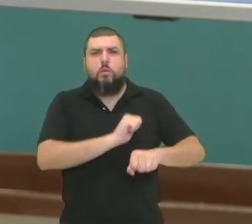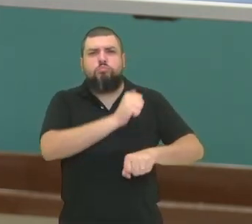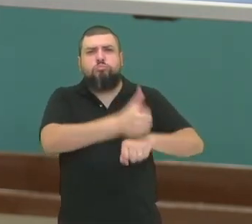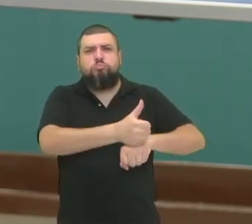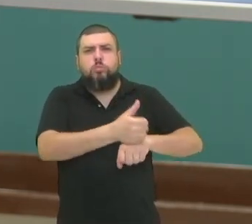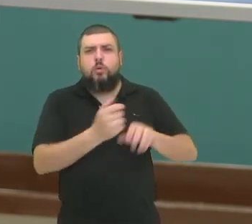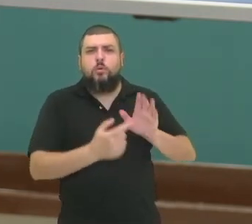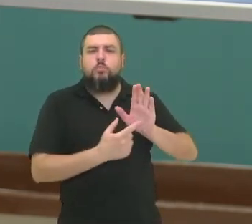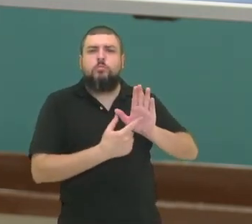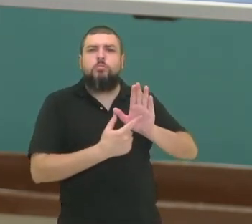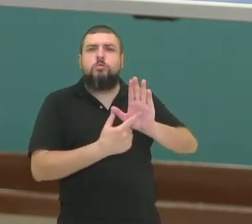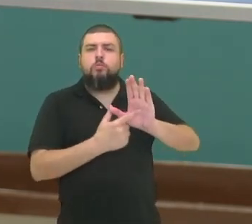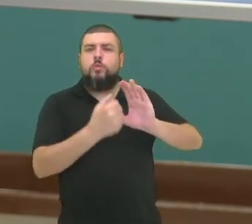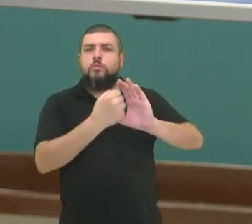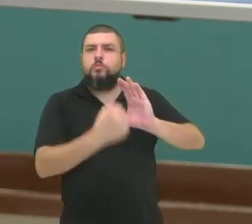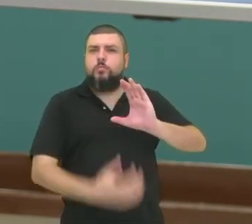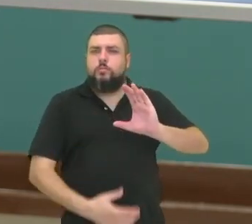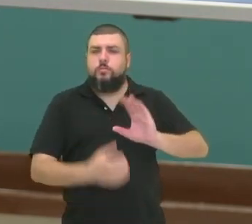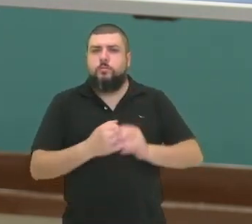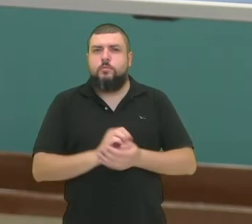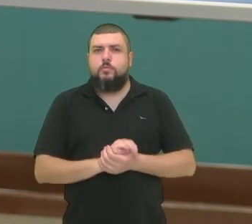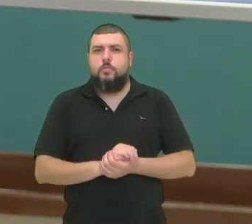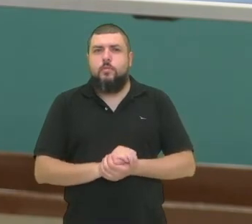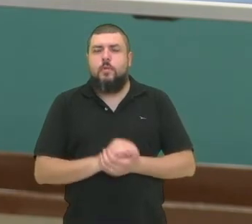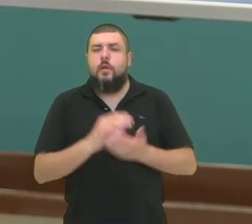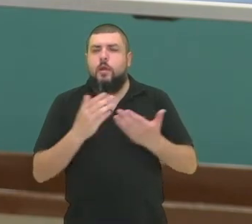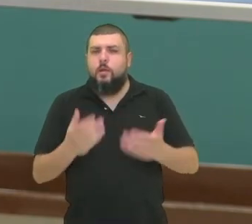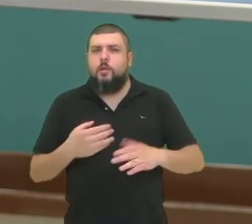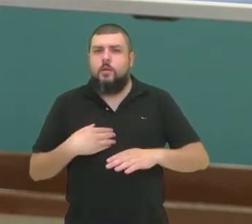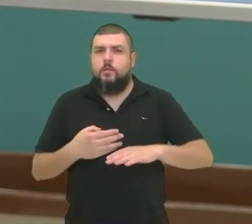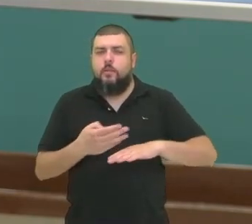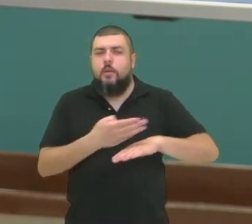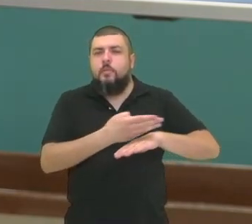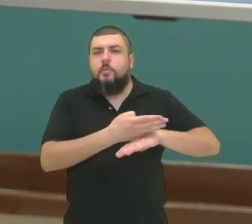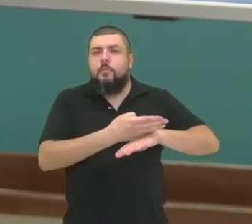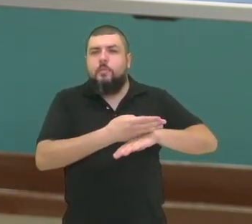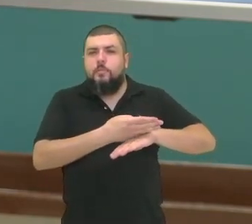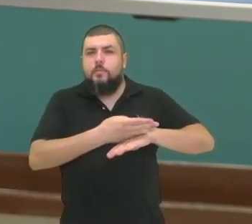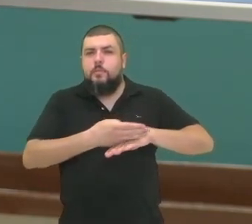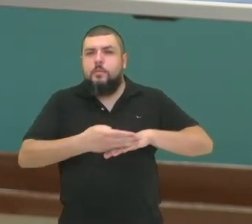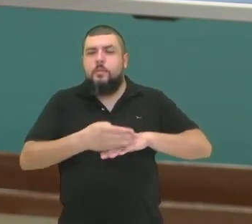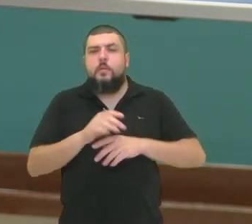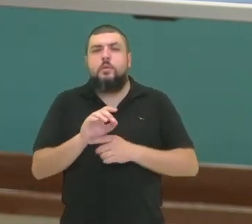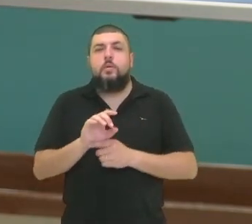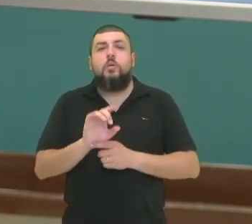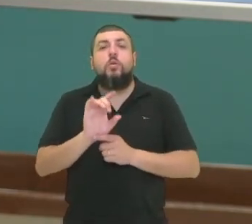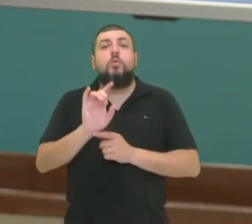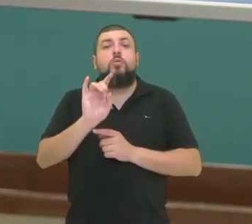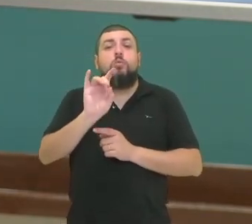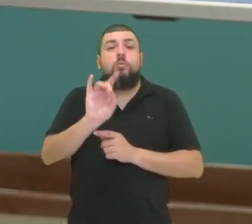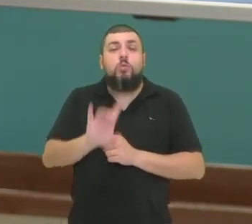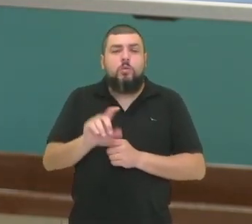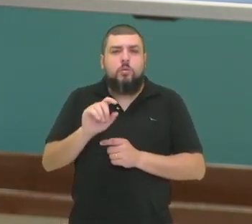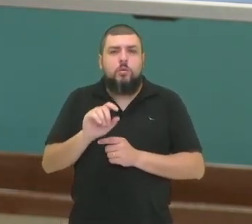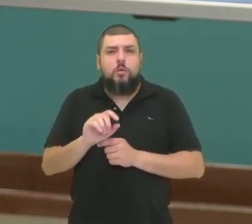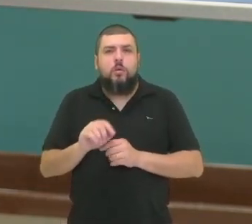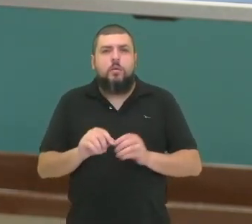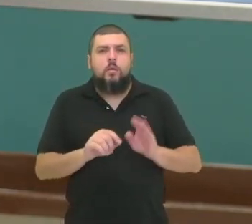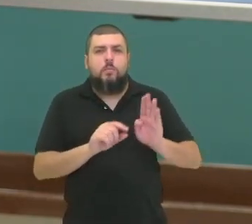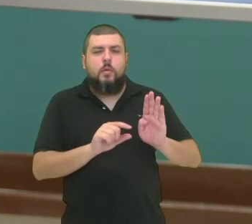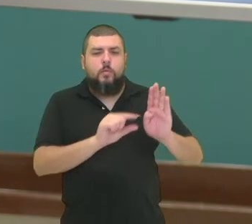cor púrpura. Então, o branco só aparece, vai ser representado quando nós temos